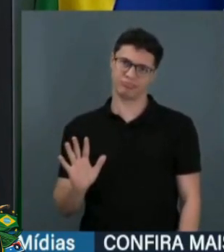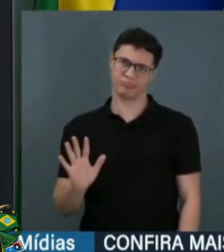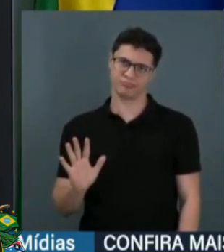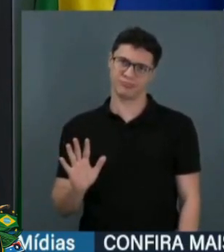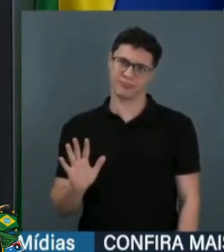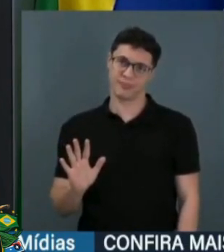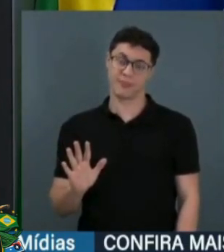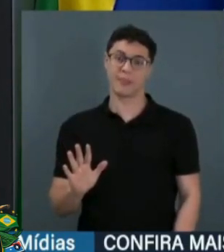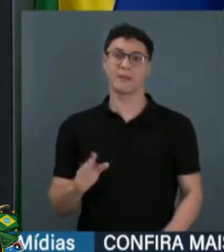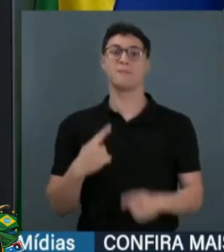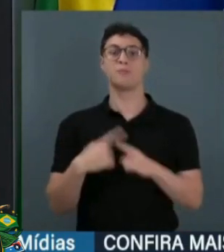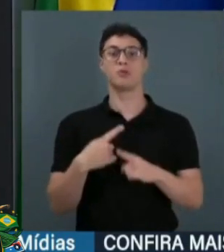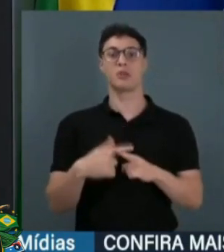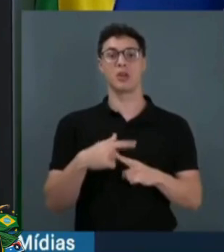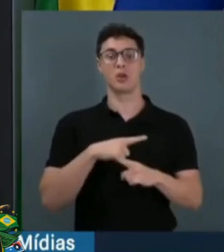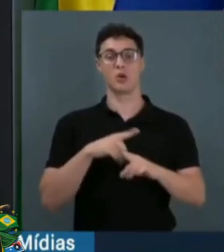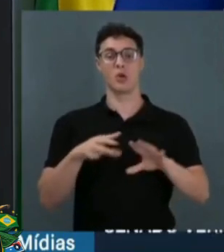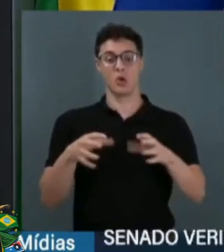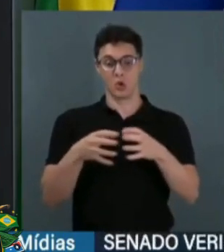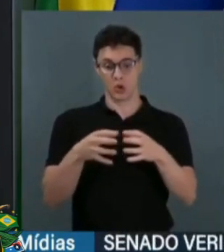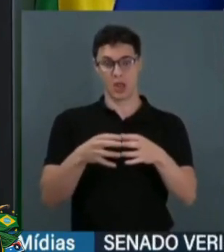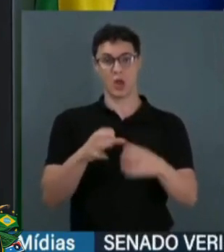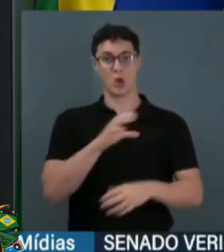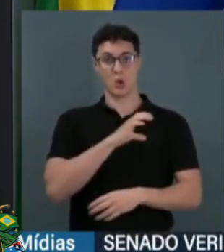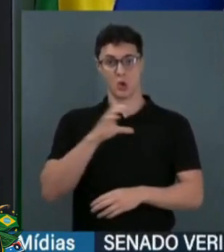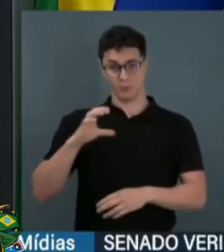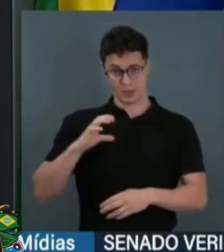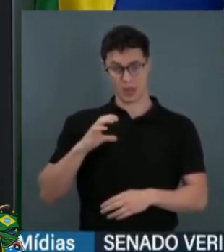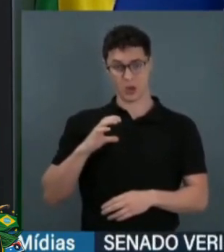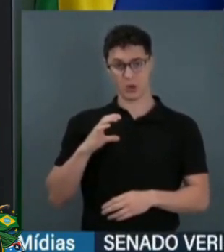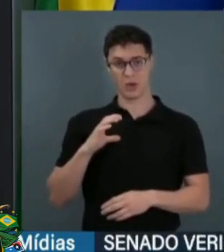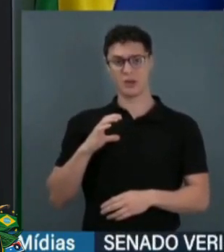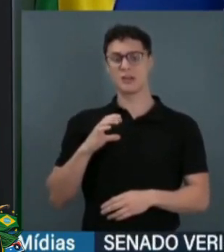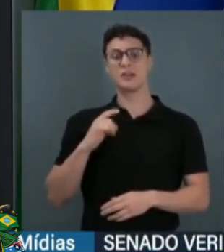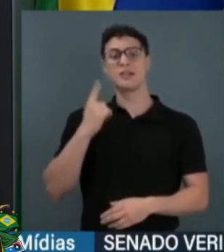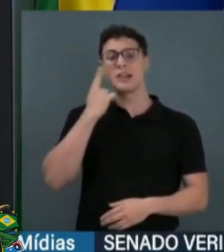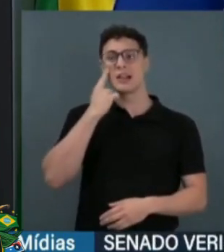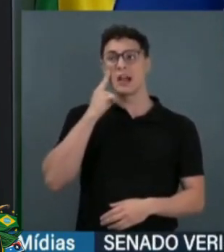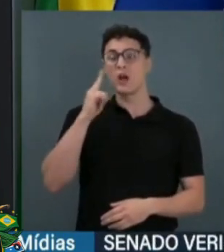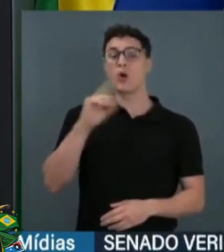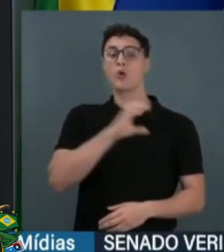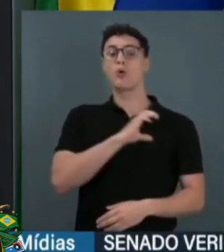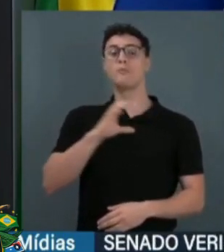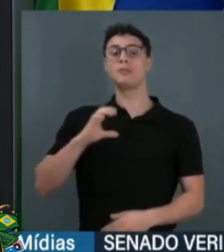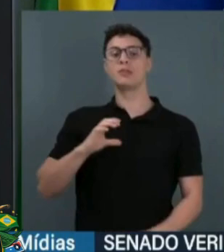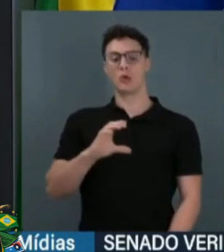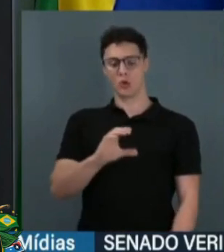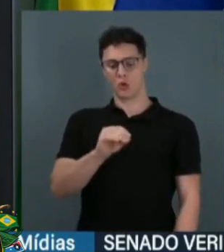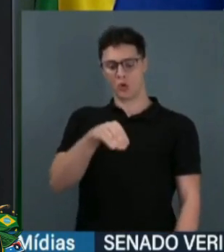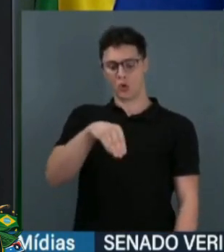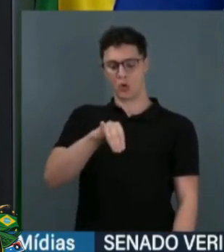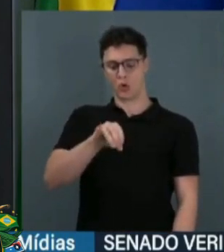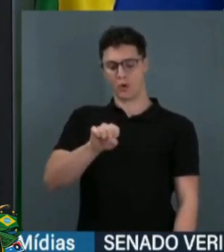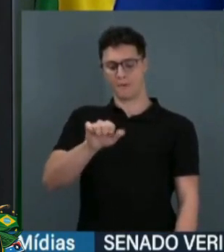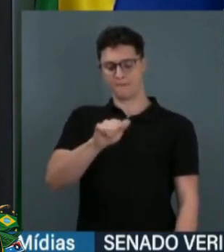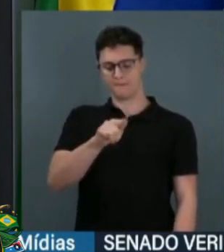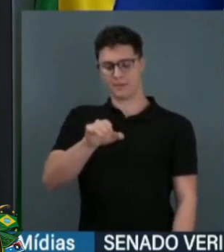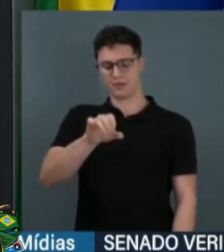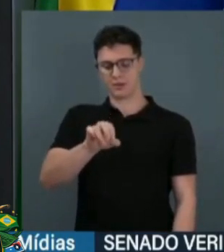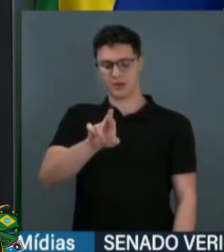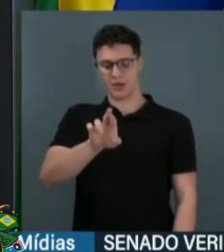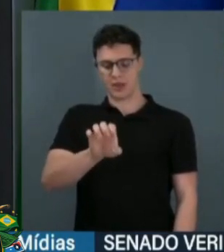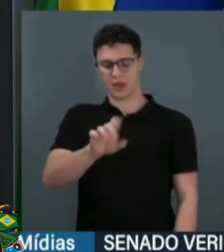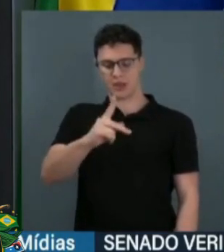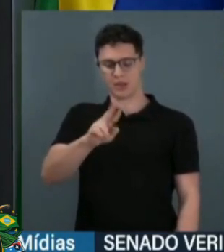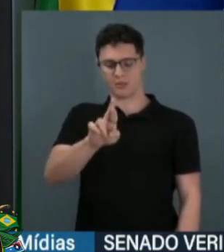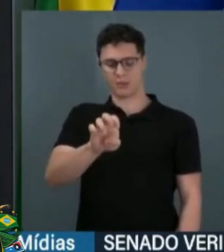da comissão representativa daquele dia. Procura saber, ministro, o que é comissão representativa. antes de começar a